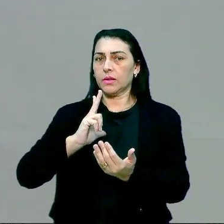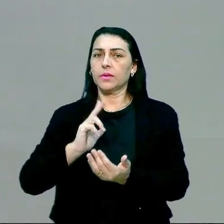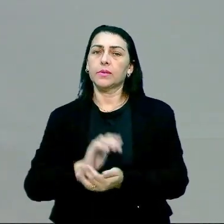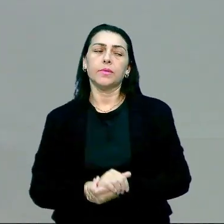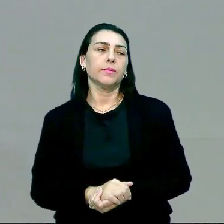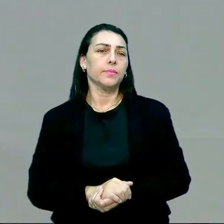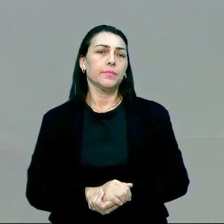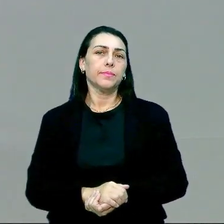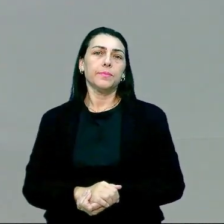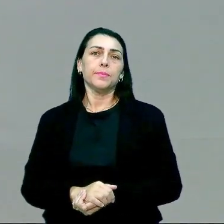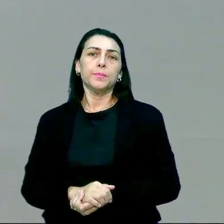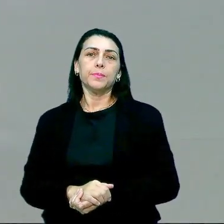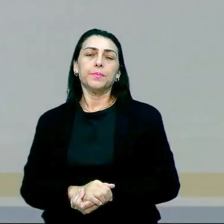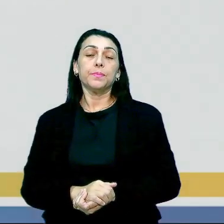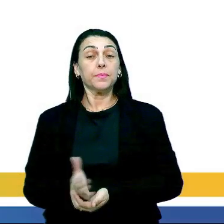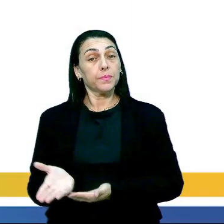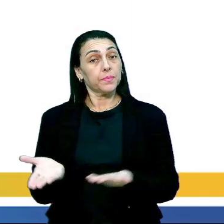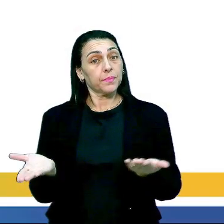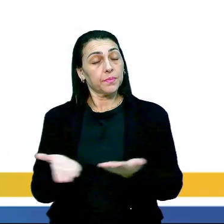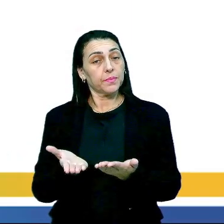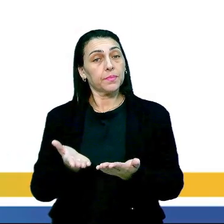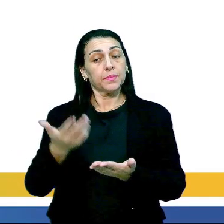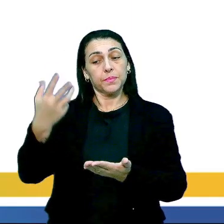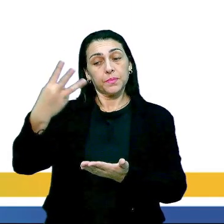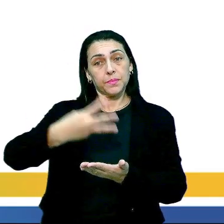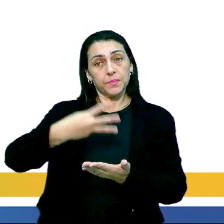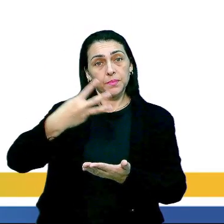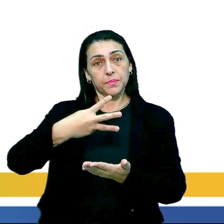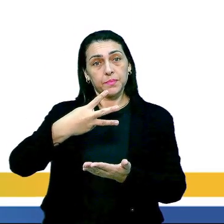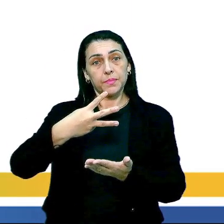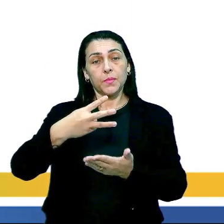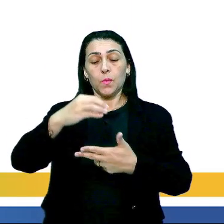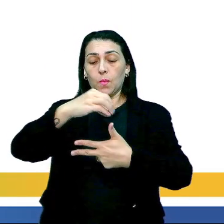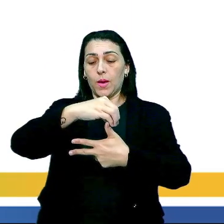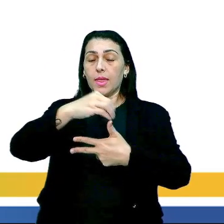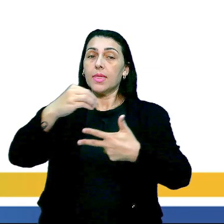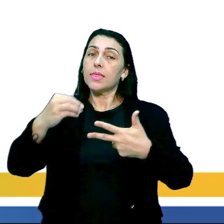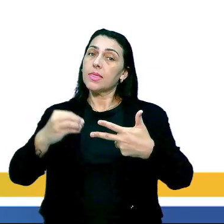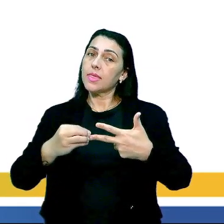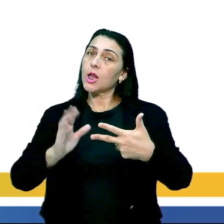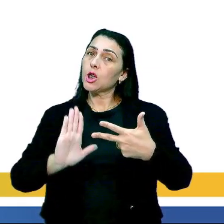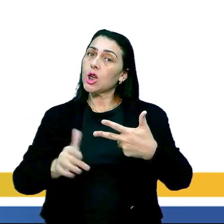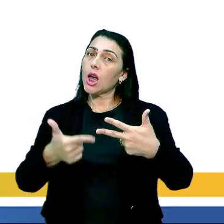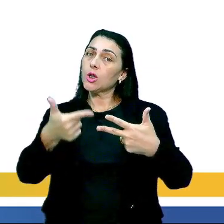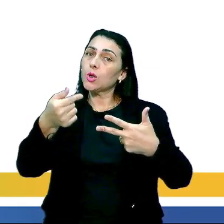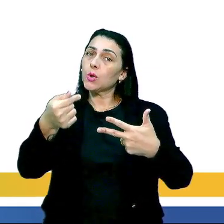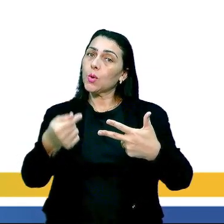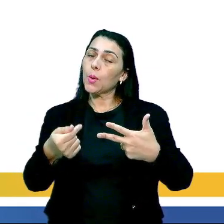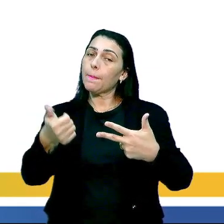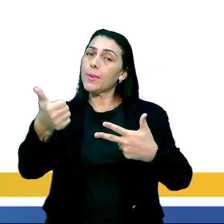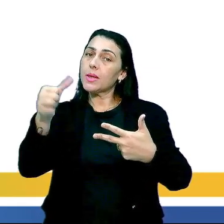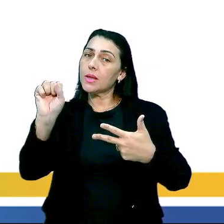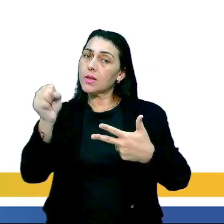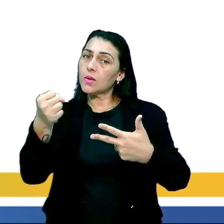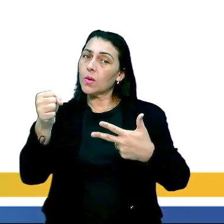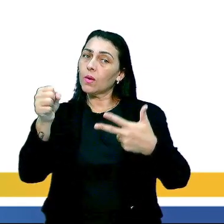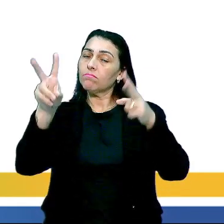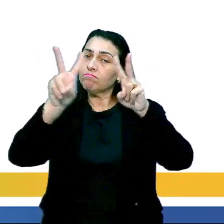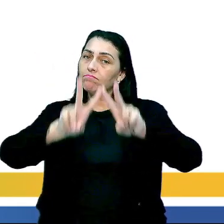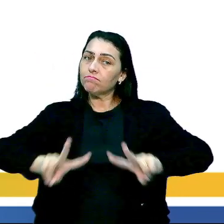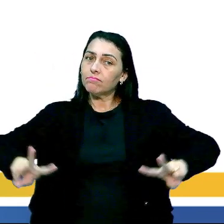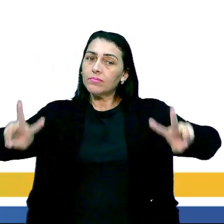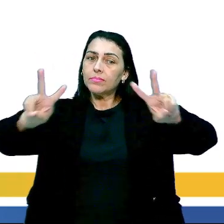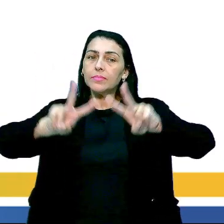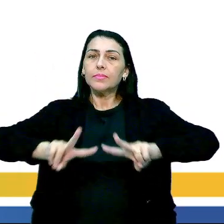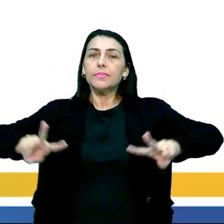Vamos avançar? Agora nós vamos para questões do Enem. Essa questão que vocês estão